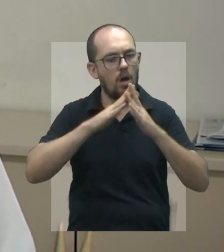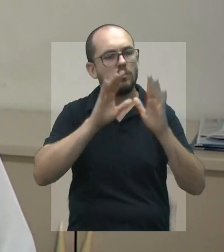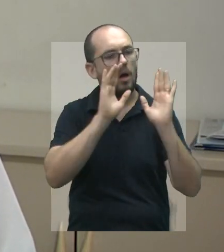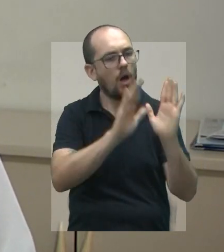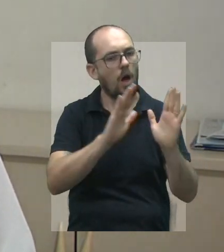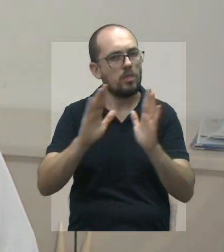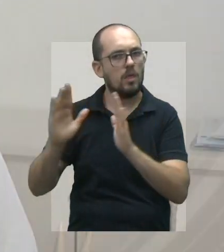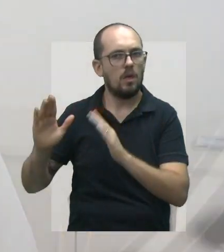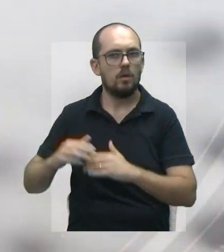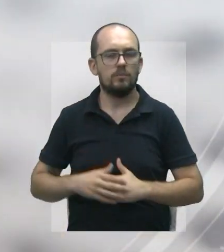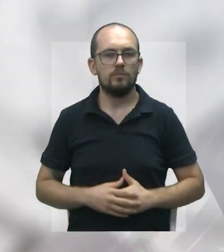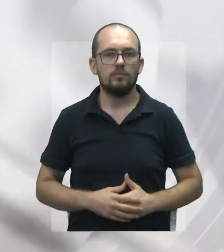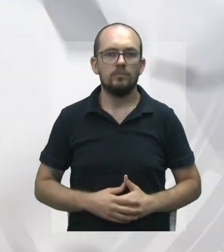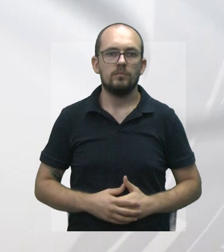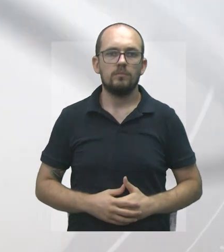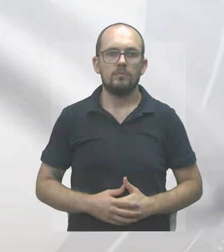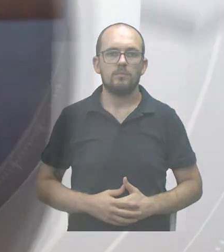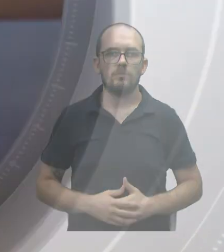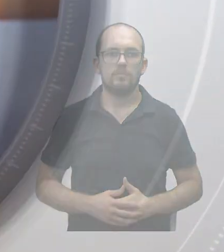sua parte.